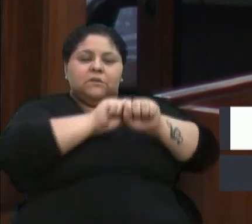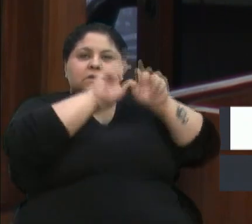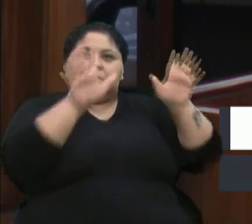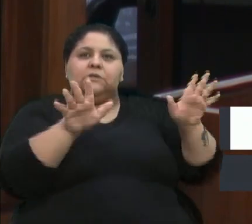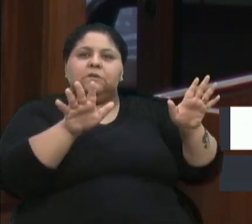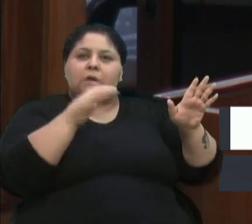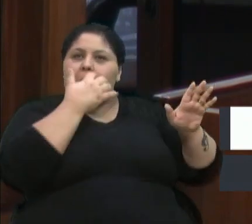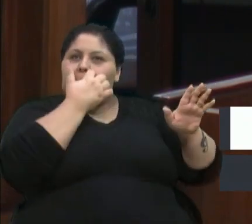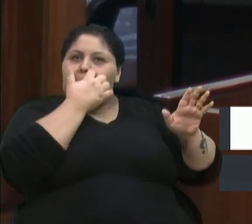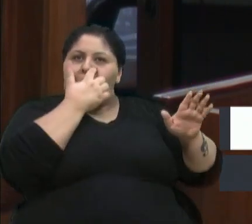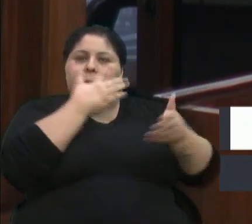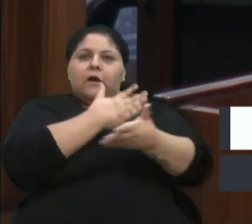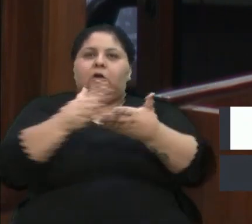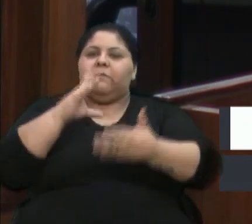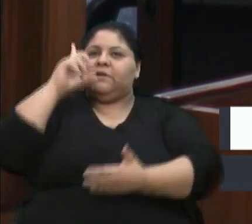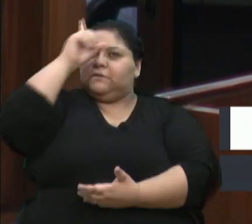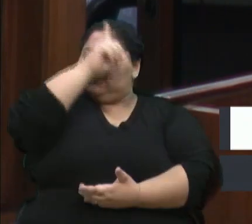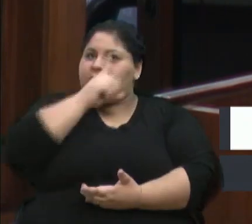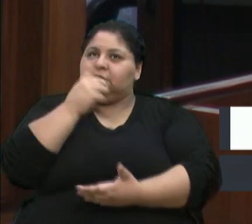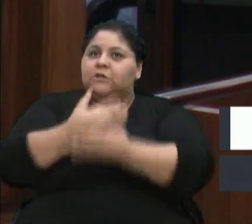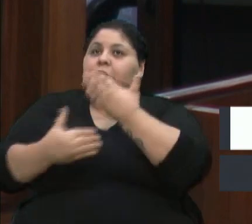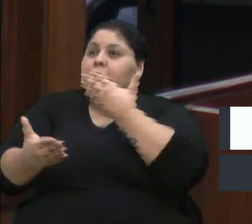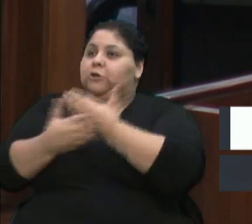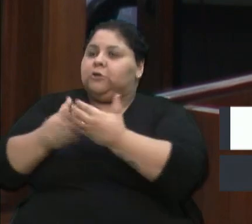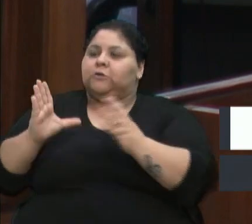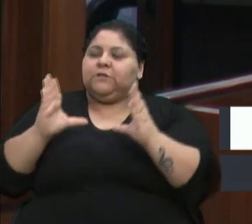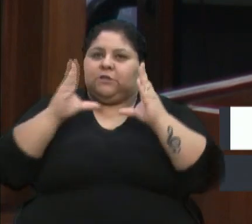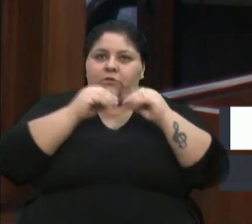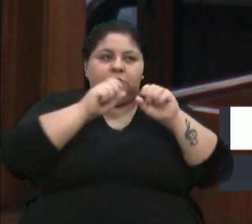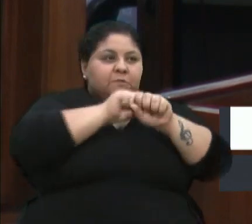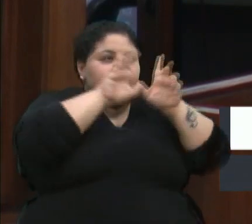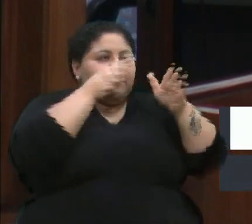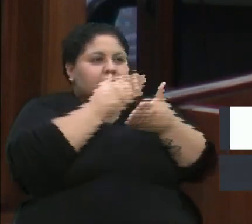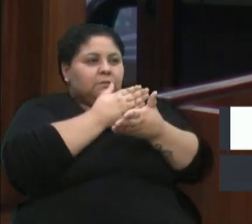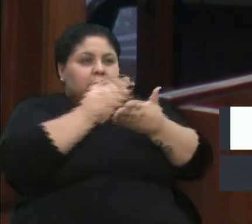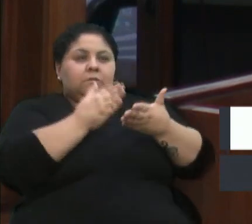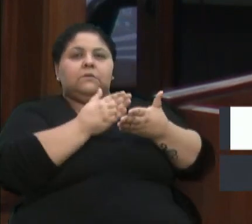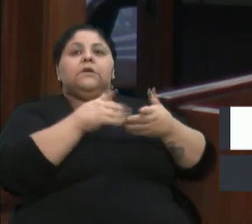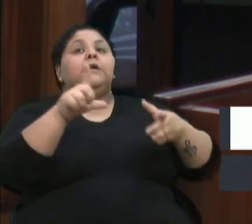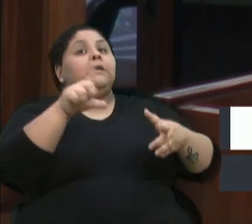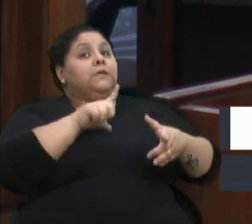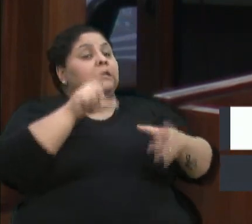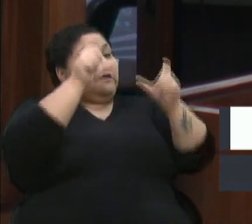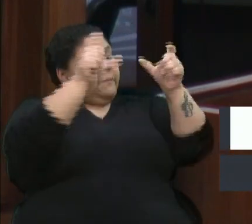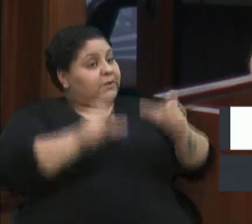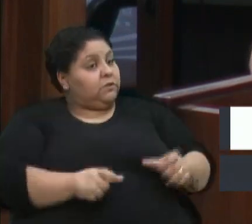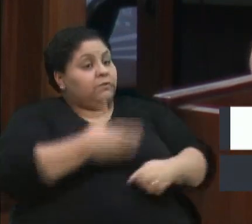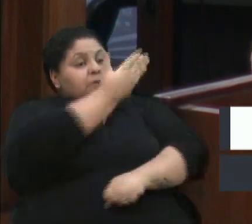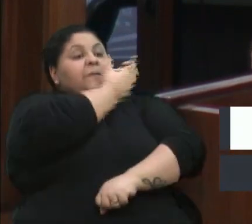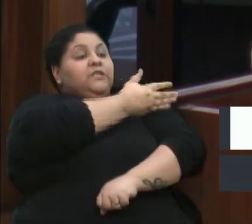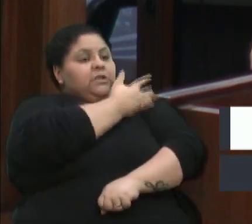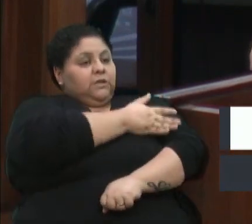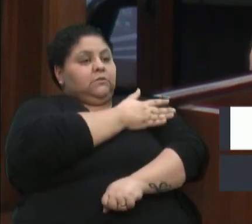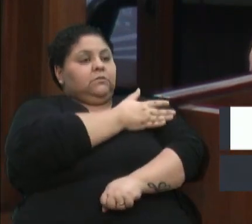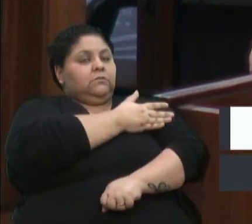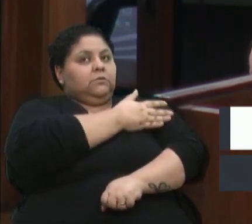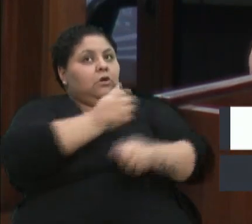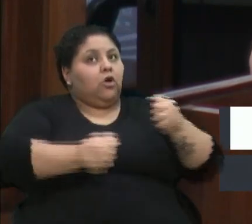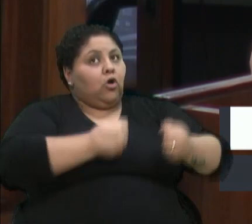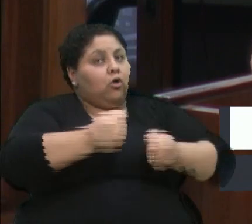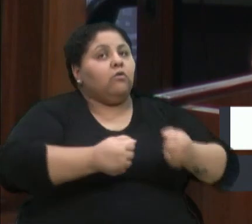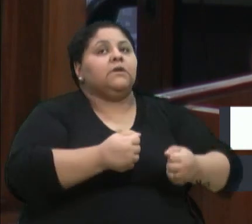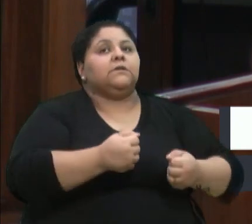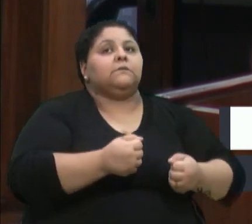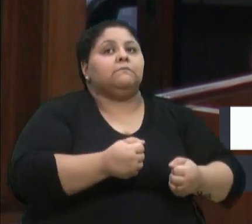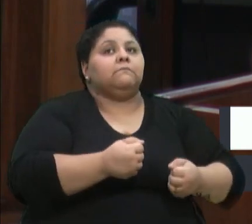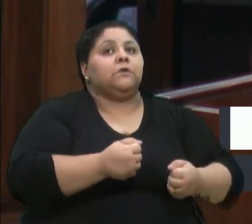sábado, acontece no domingo, e durante a semana, todas as noites, todas as manhãs, bem cedo, tem atleta treinando em Caxias do Sul. Então, algo pode ser